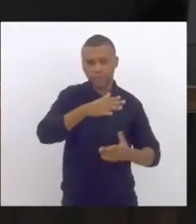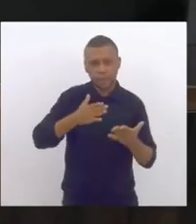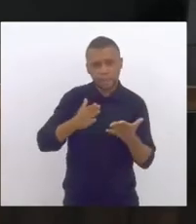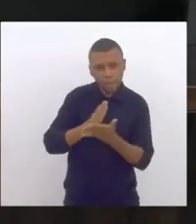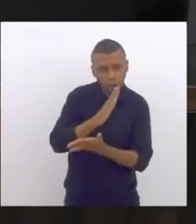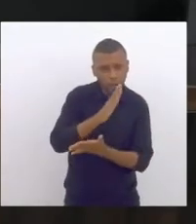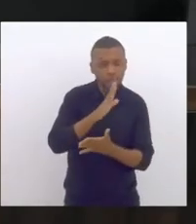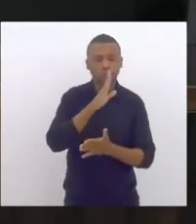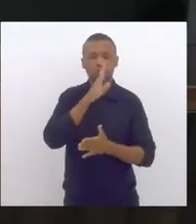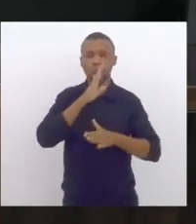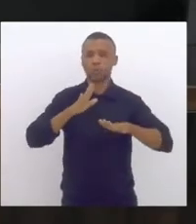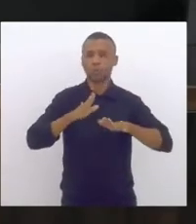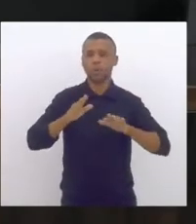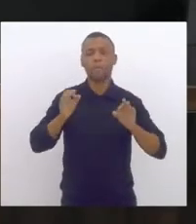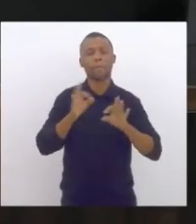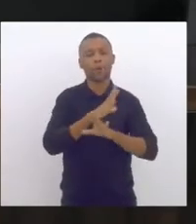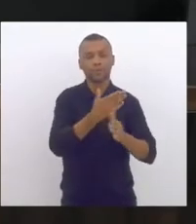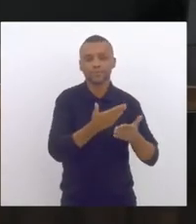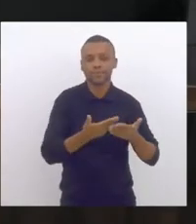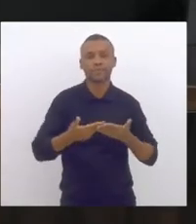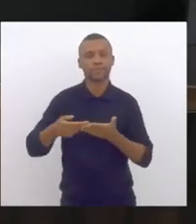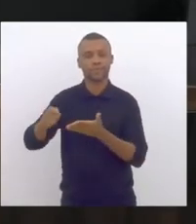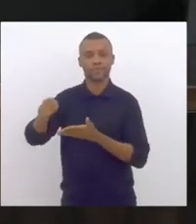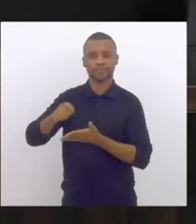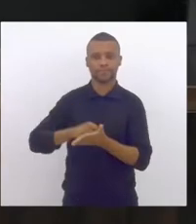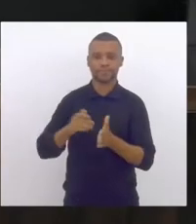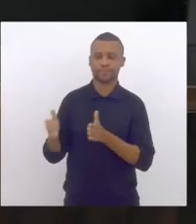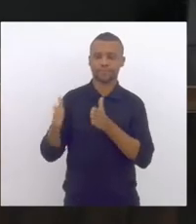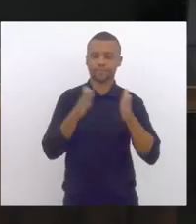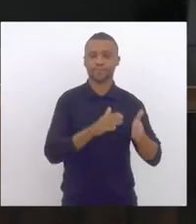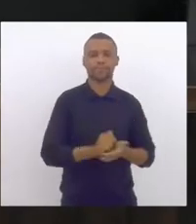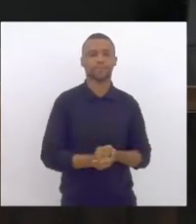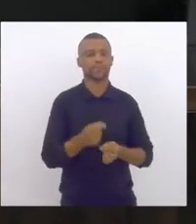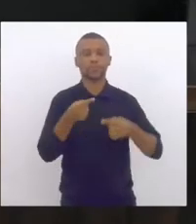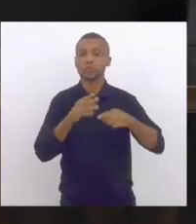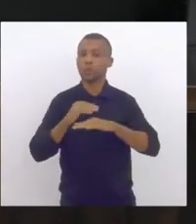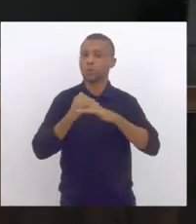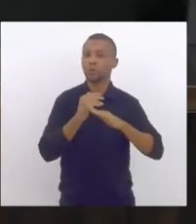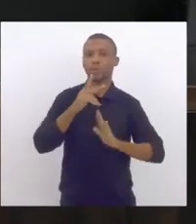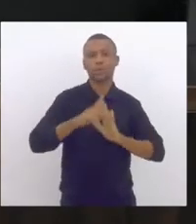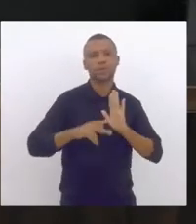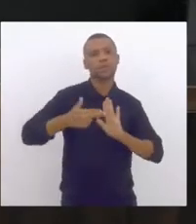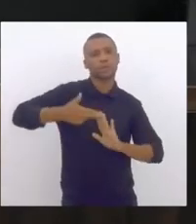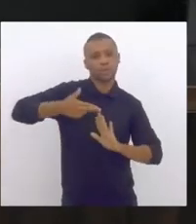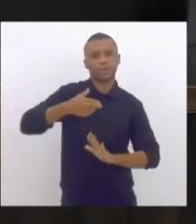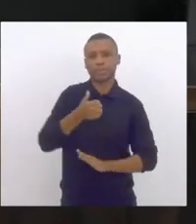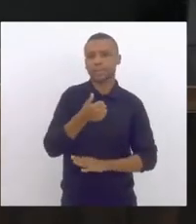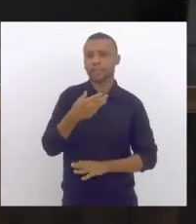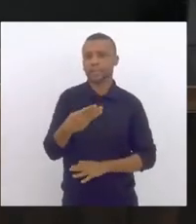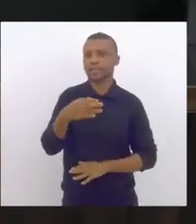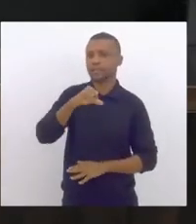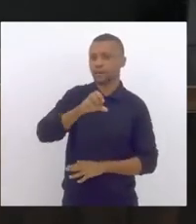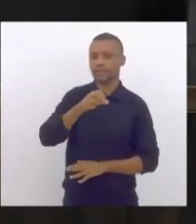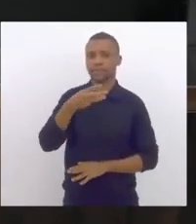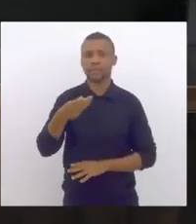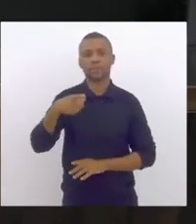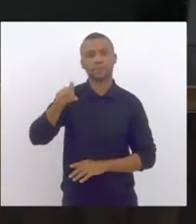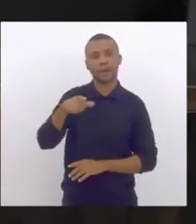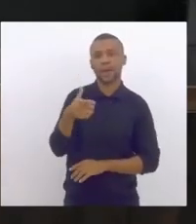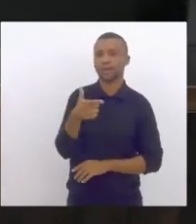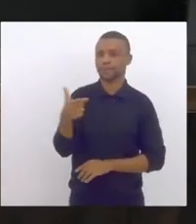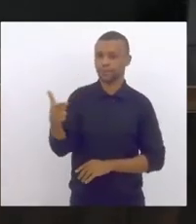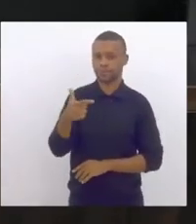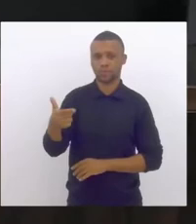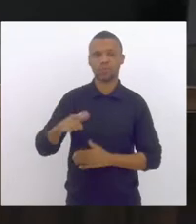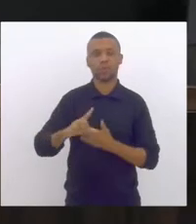como estão aprovados, vai a autógrafo. Em discussão única, projeto de resolução 1393 de 22, de